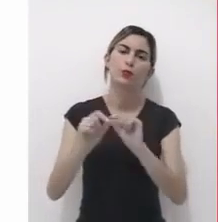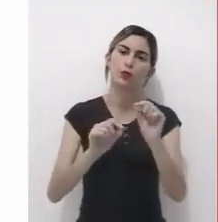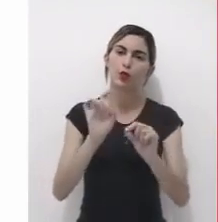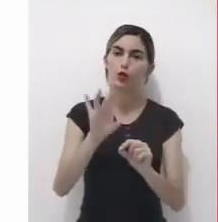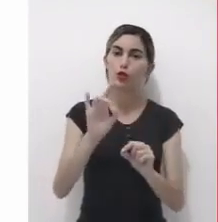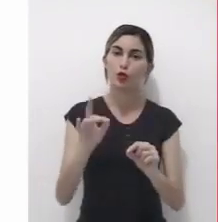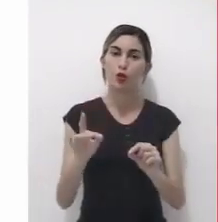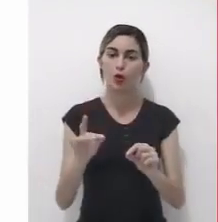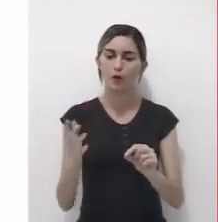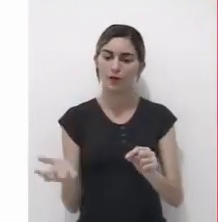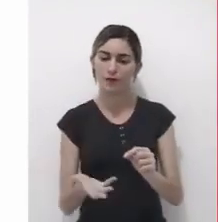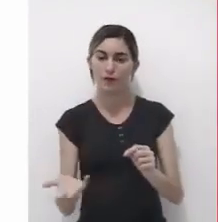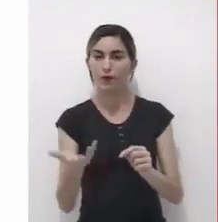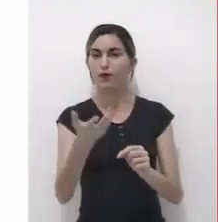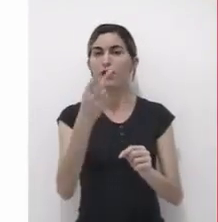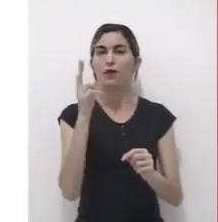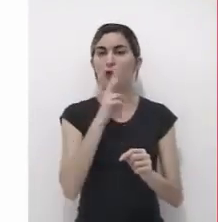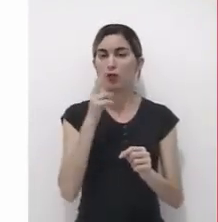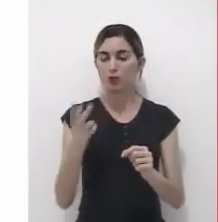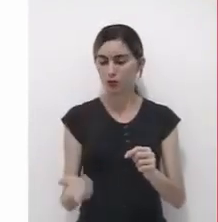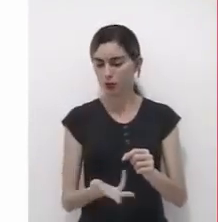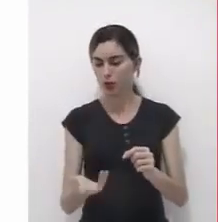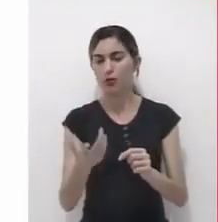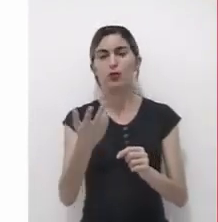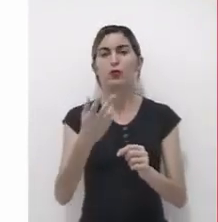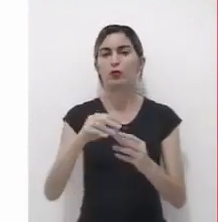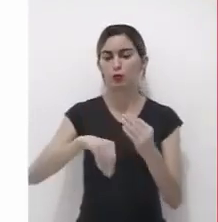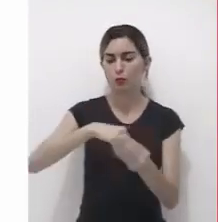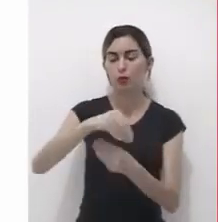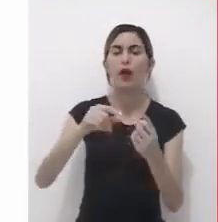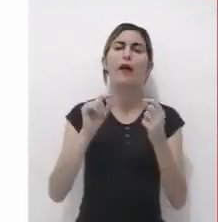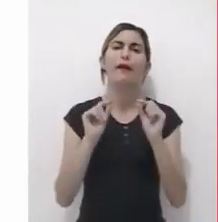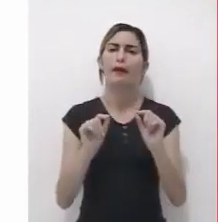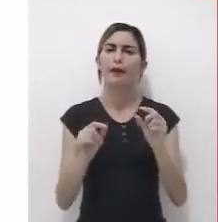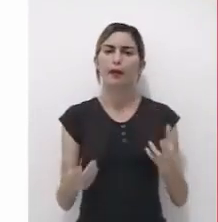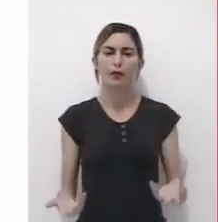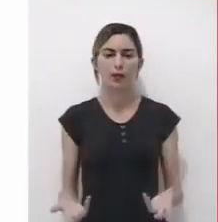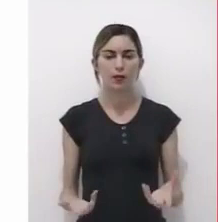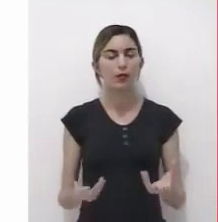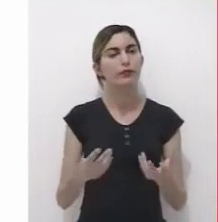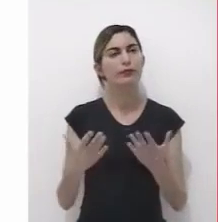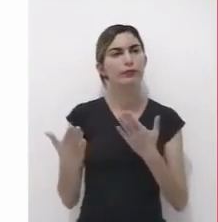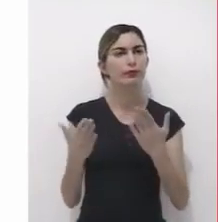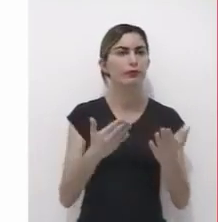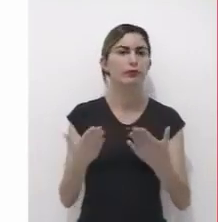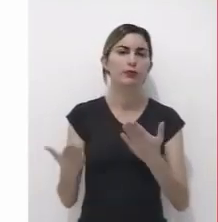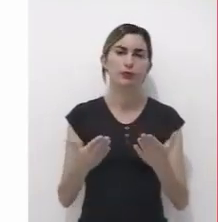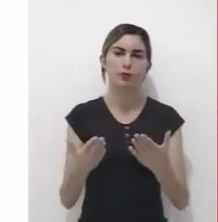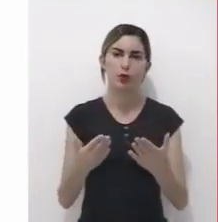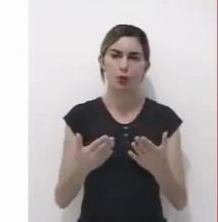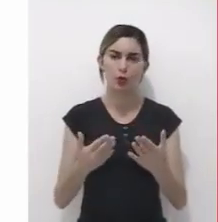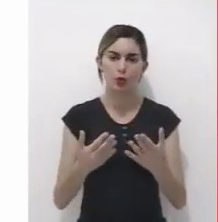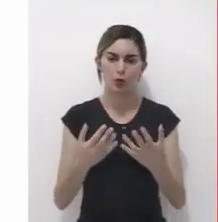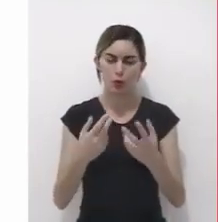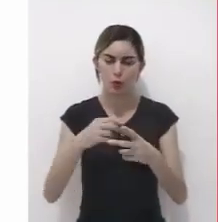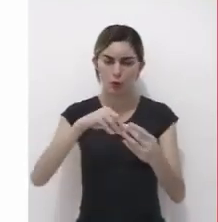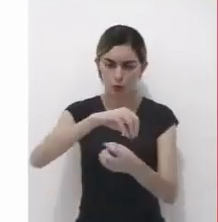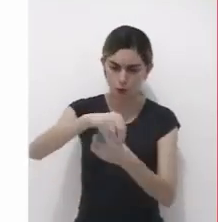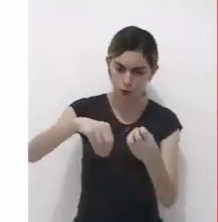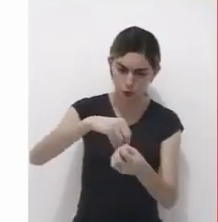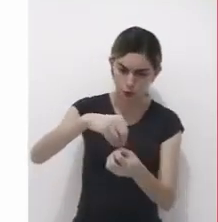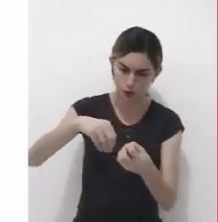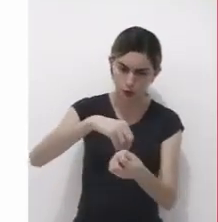quê? Alterar sua velocidade. Em relação a quê? em relação à concentração